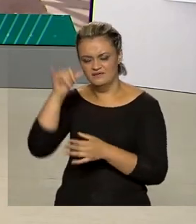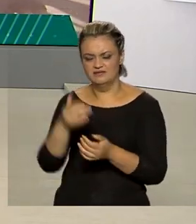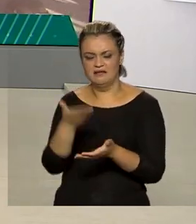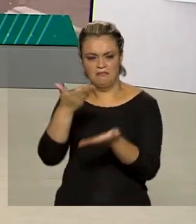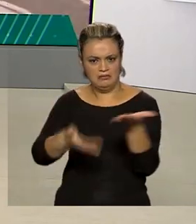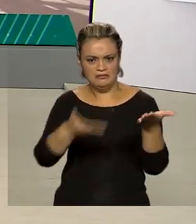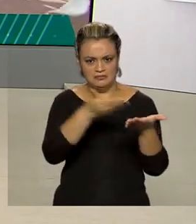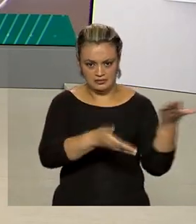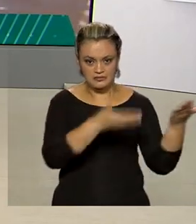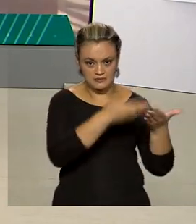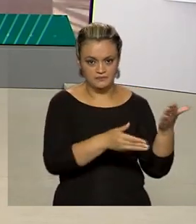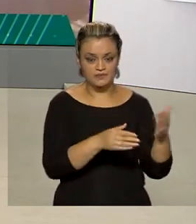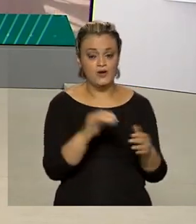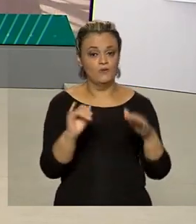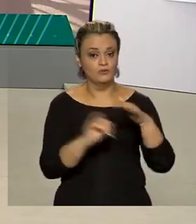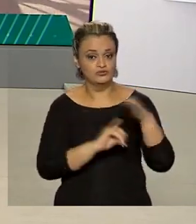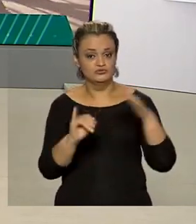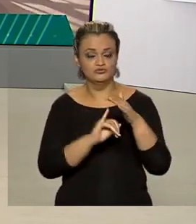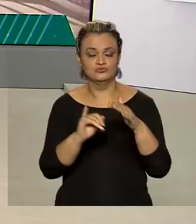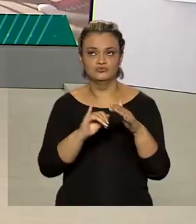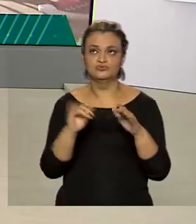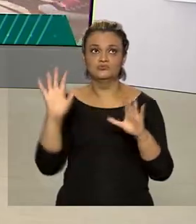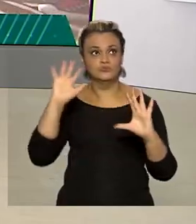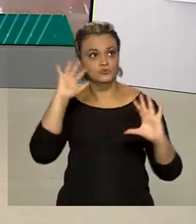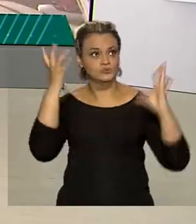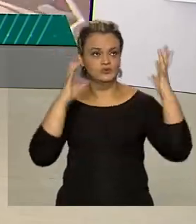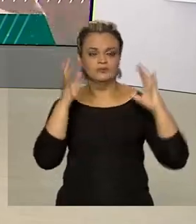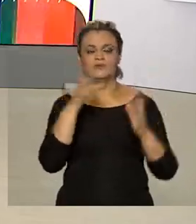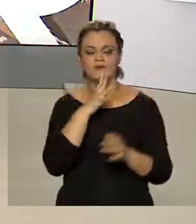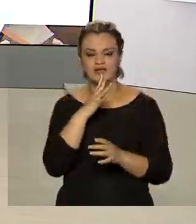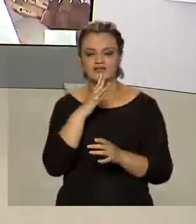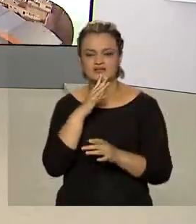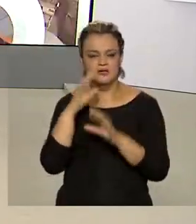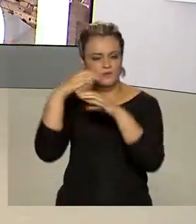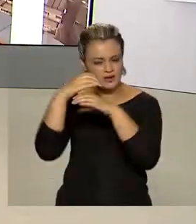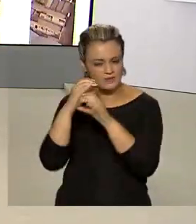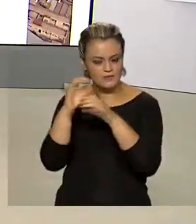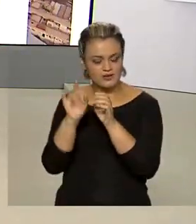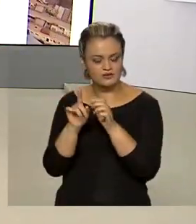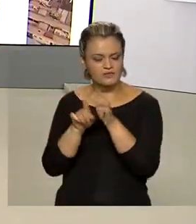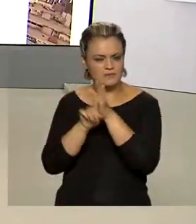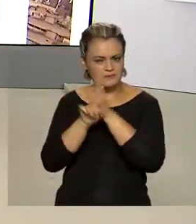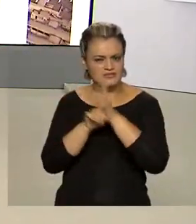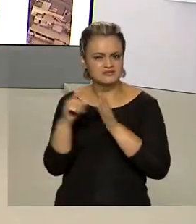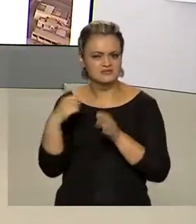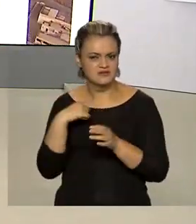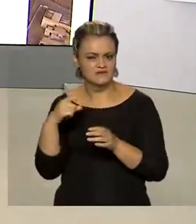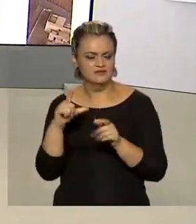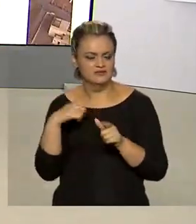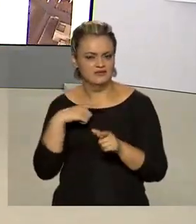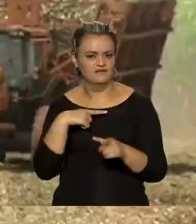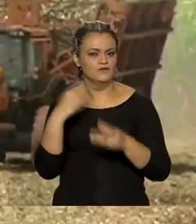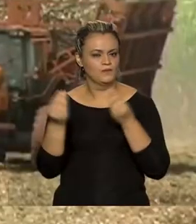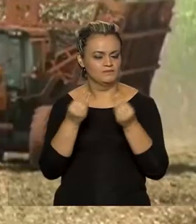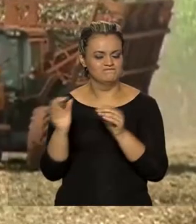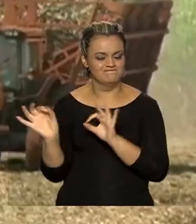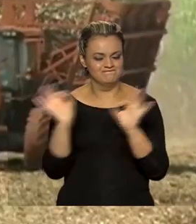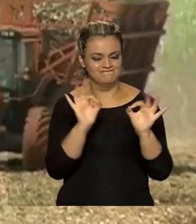Metrologia faz um importante trabalho em laboratórios espalhados pelo país. Nós vamos conhecer um pouco mais sobre esse serviço.